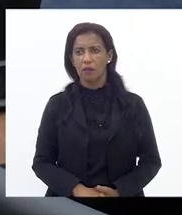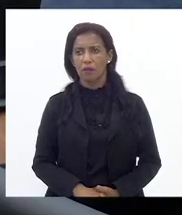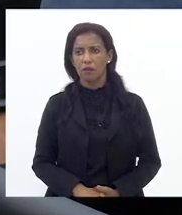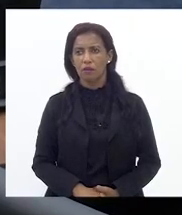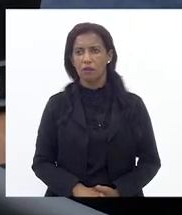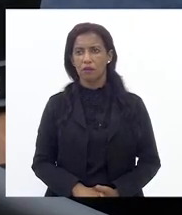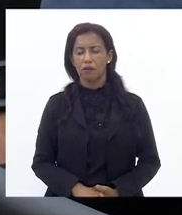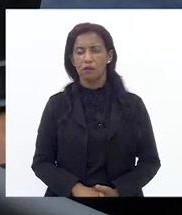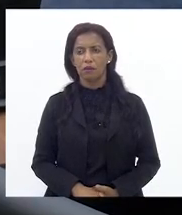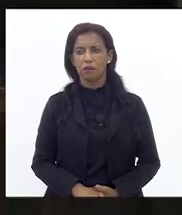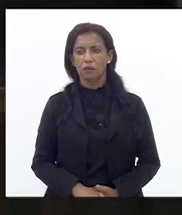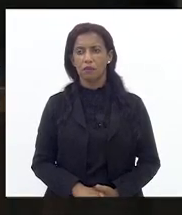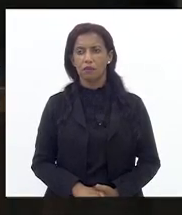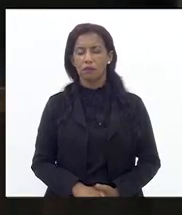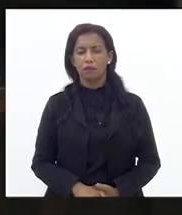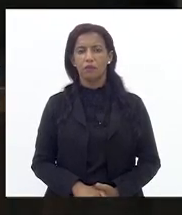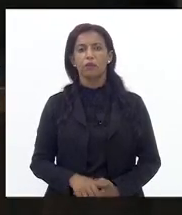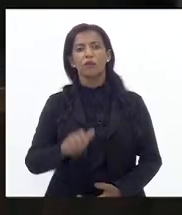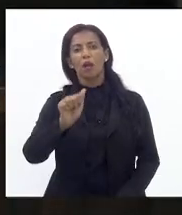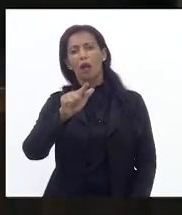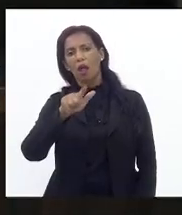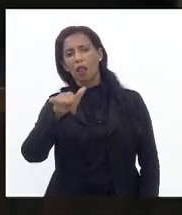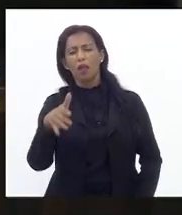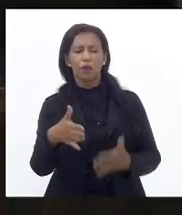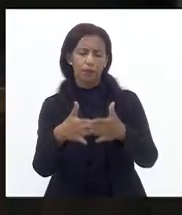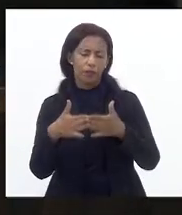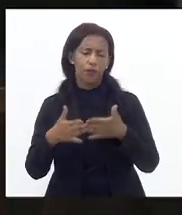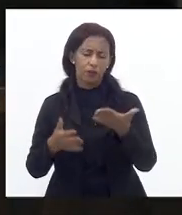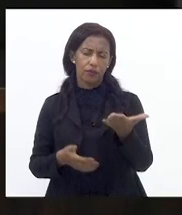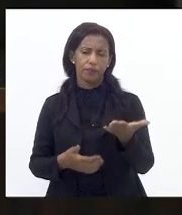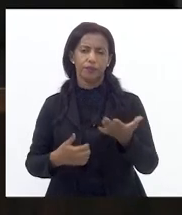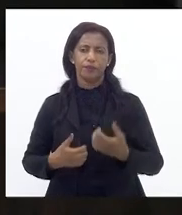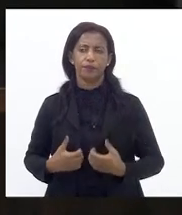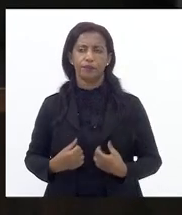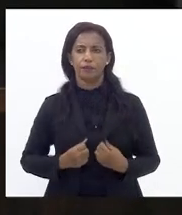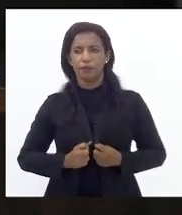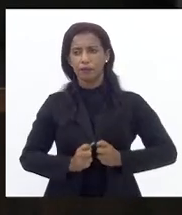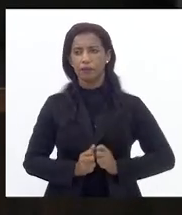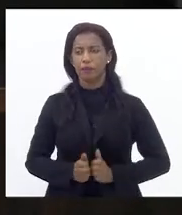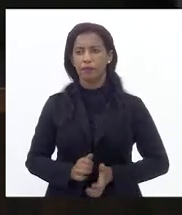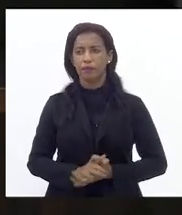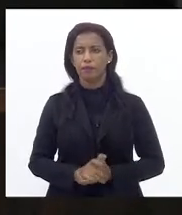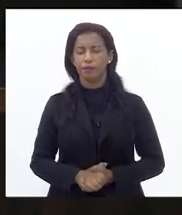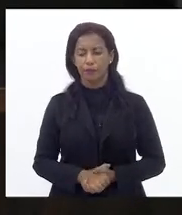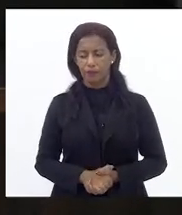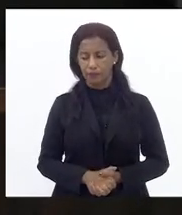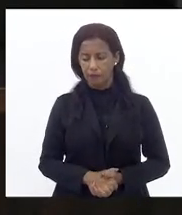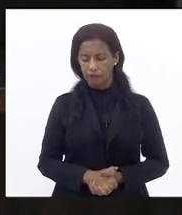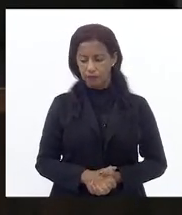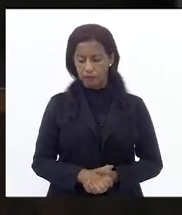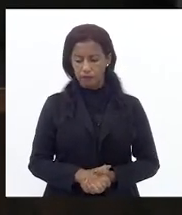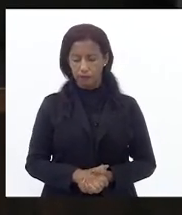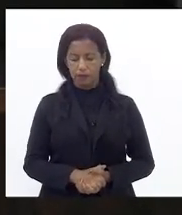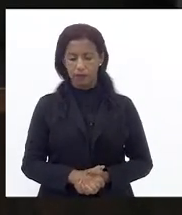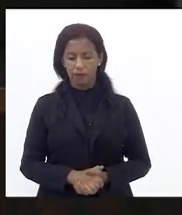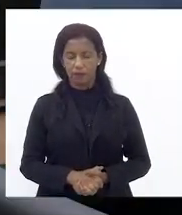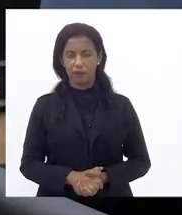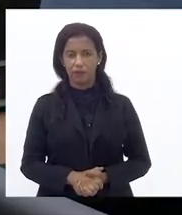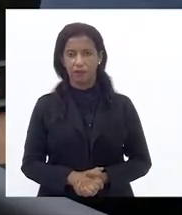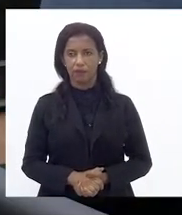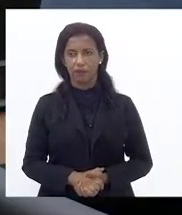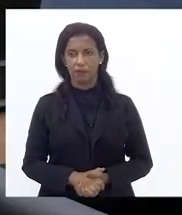moça mesmo não então deixar Aline por favor a palavra três minutos por favor Aline três